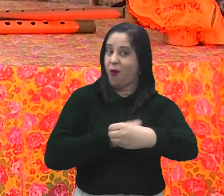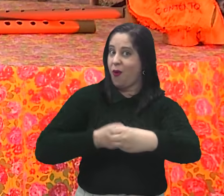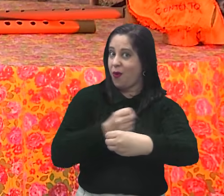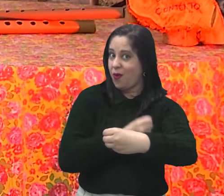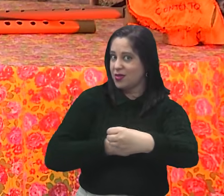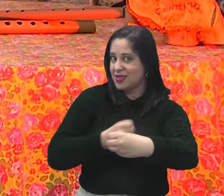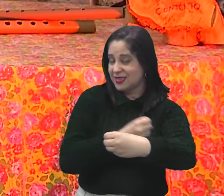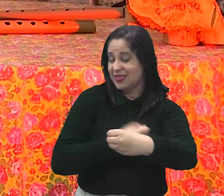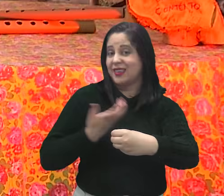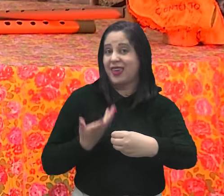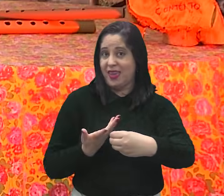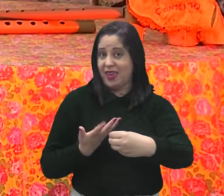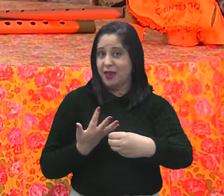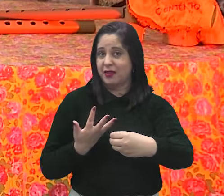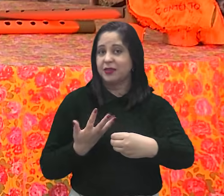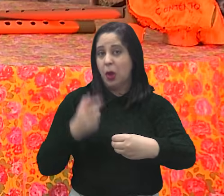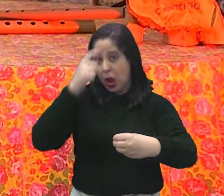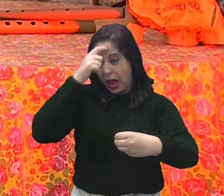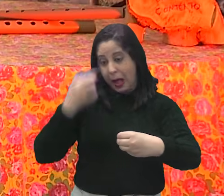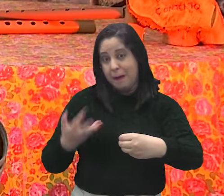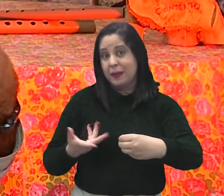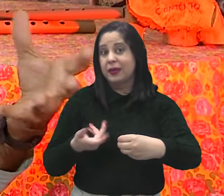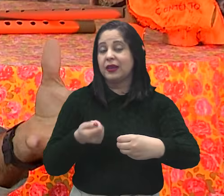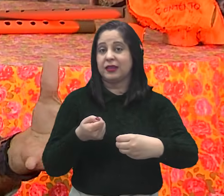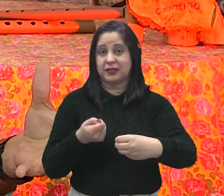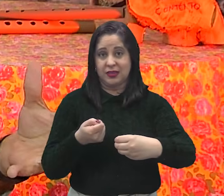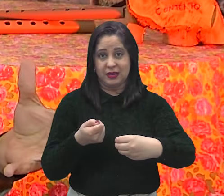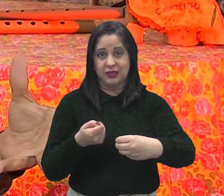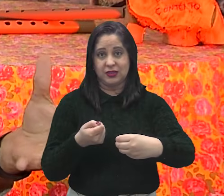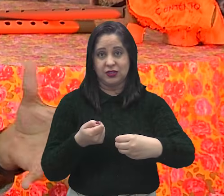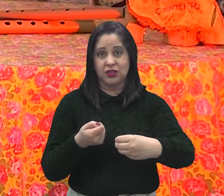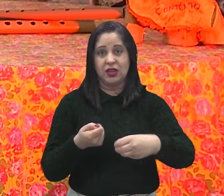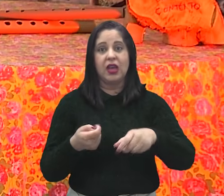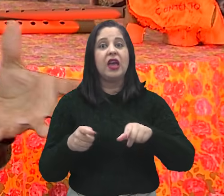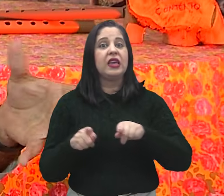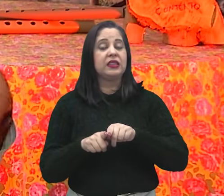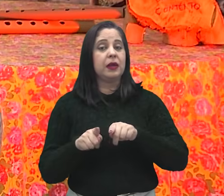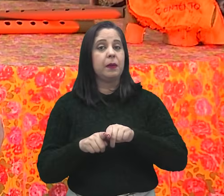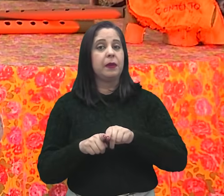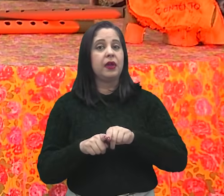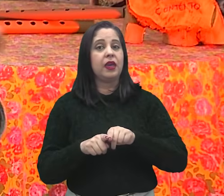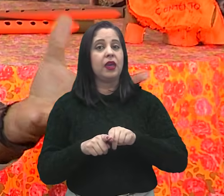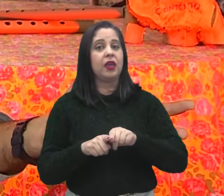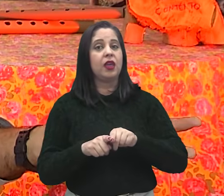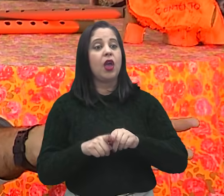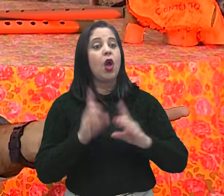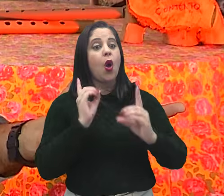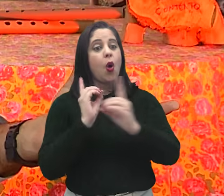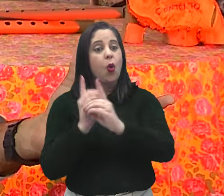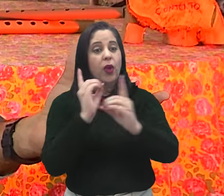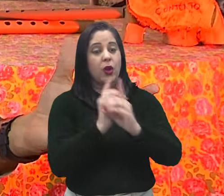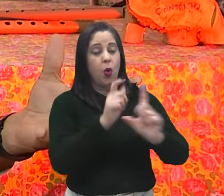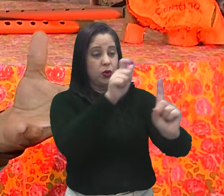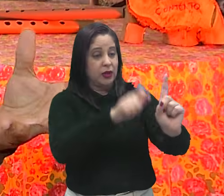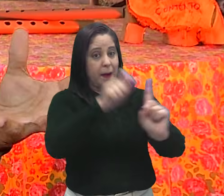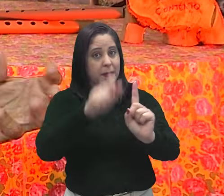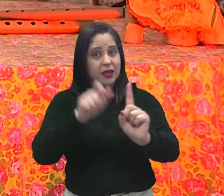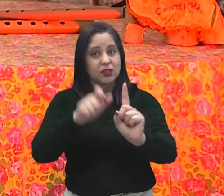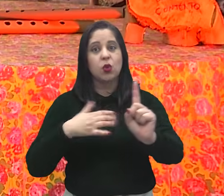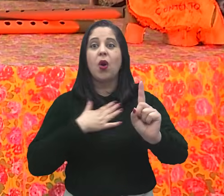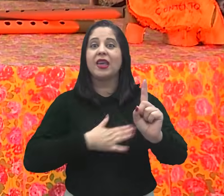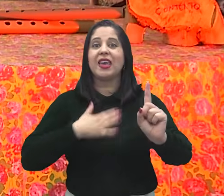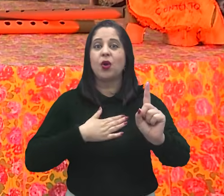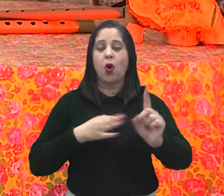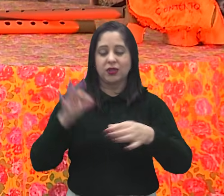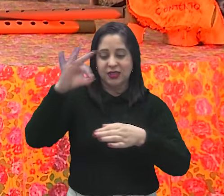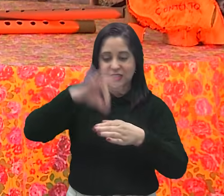habilidade da culinária, né? E também no território a gente encontra muito plantadores pelo território, pessoas que plantam pelo território, né? Então, a